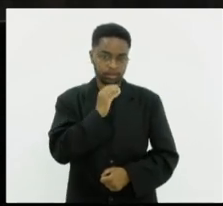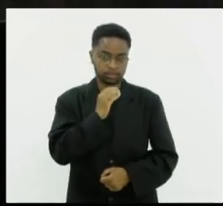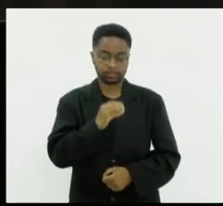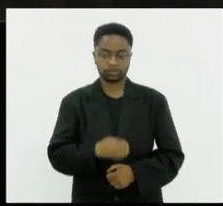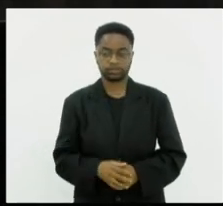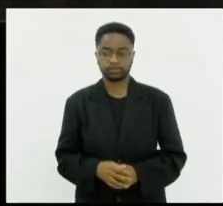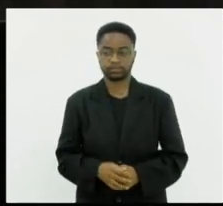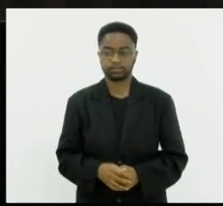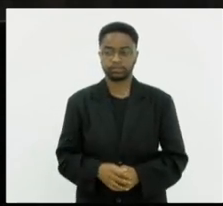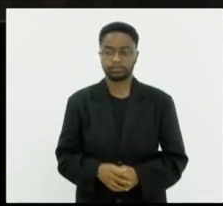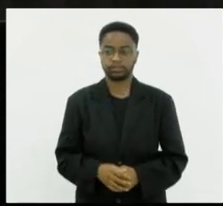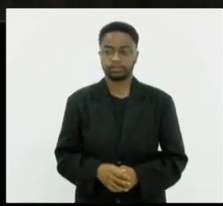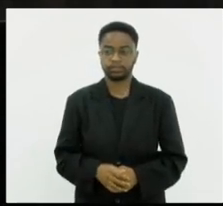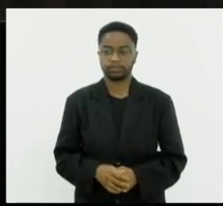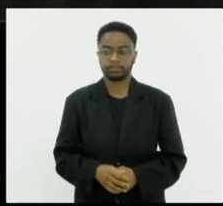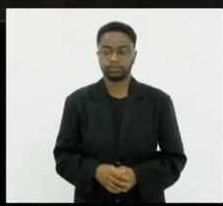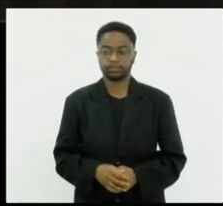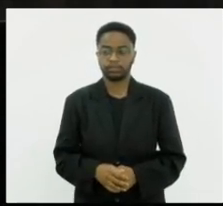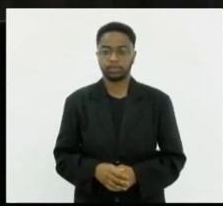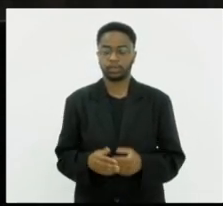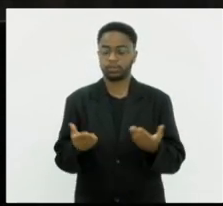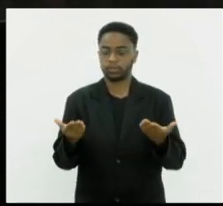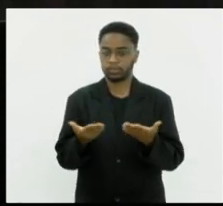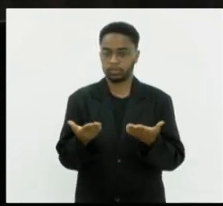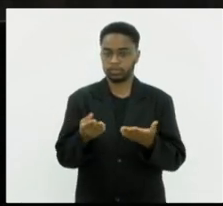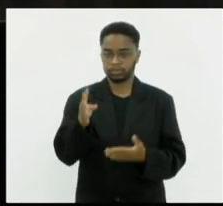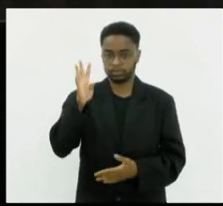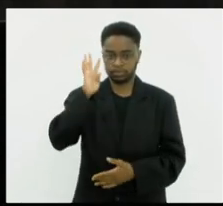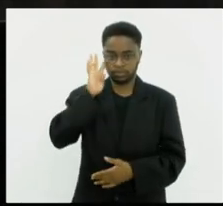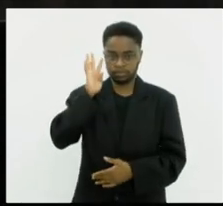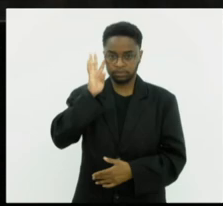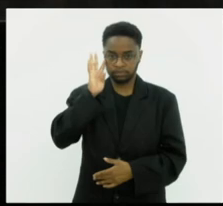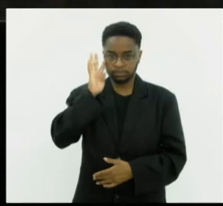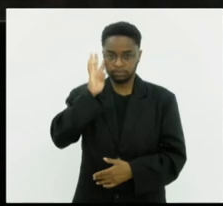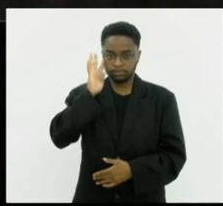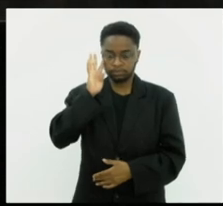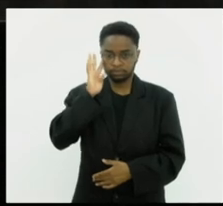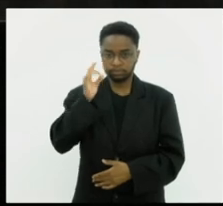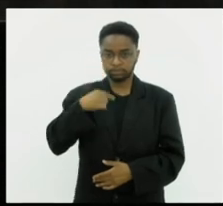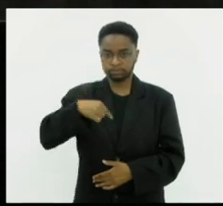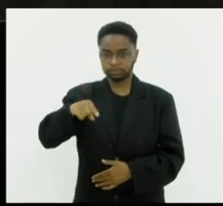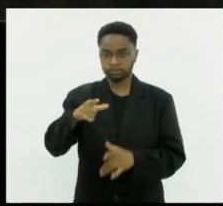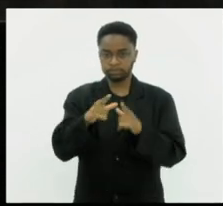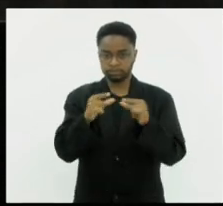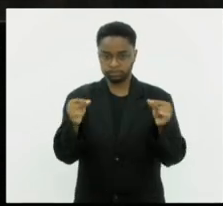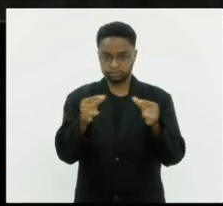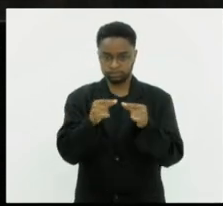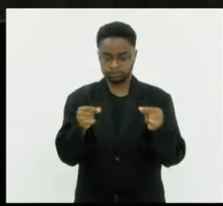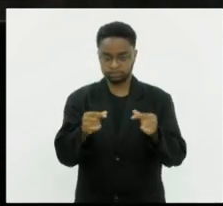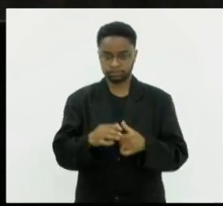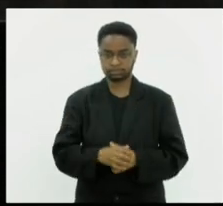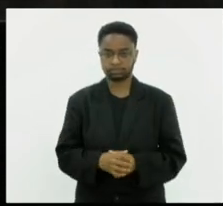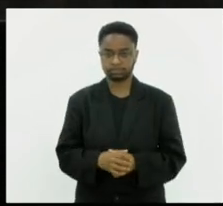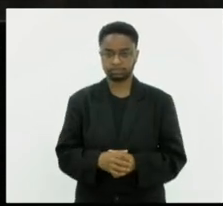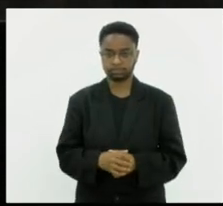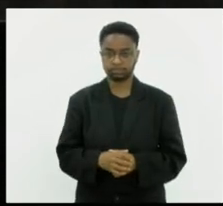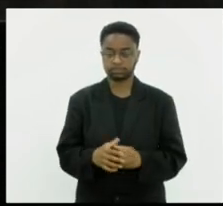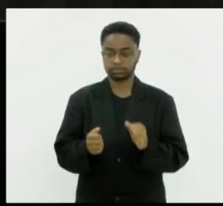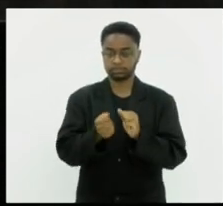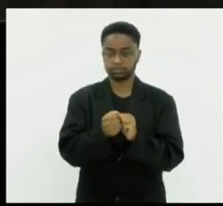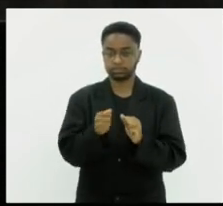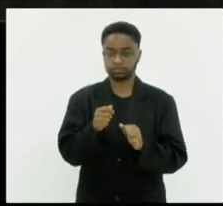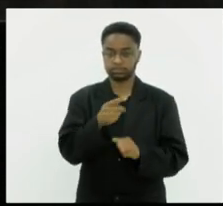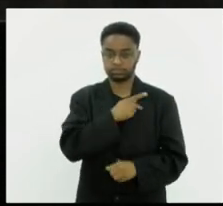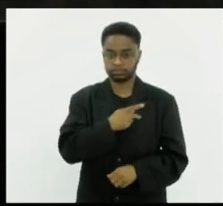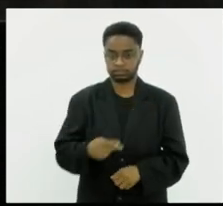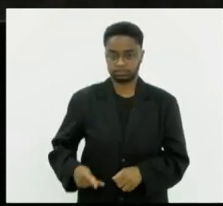Castro, esteve hoje, quarta-feira, em Brasília, reunido com o presidente